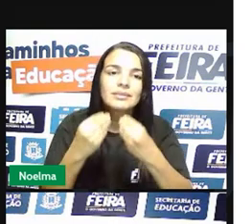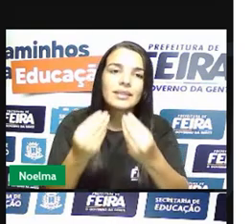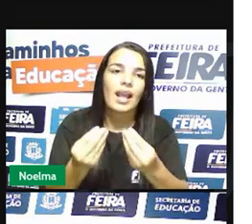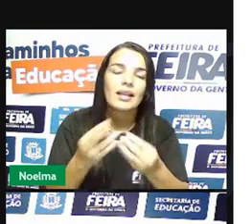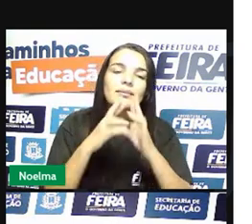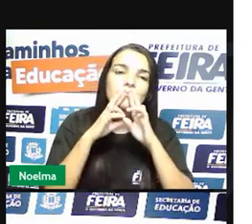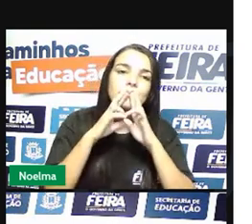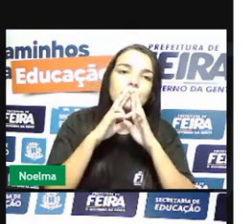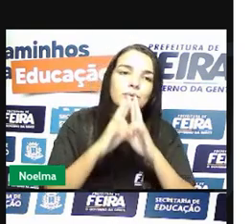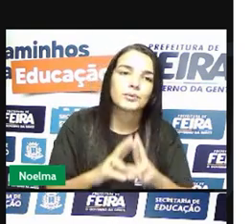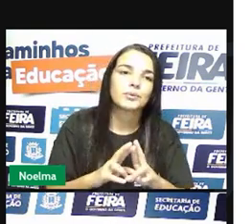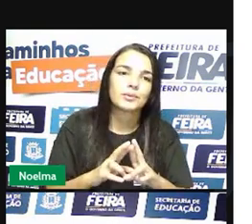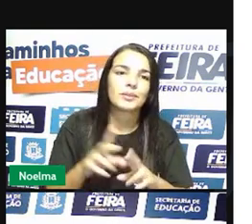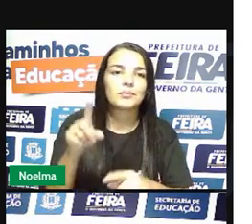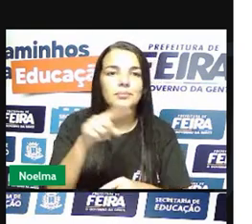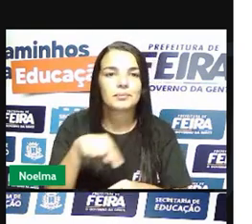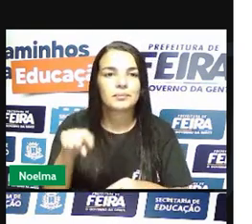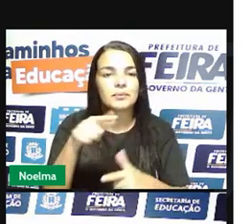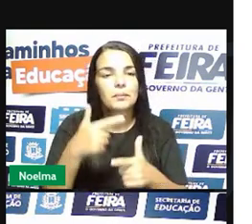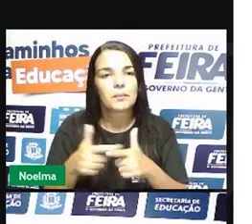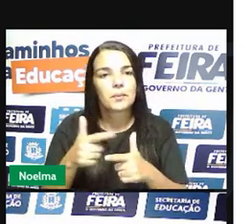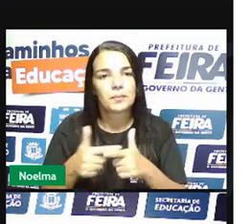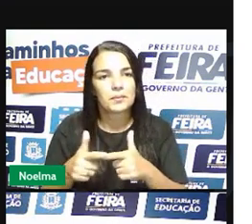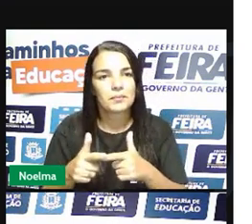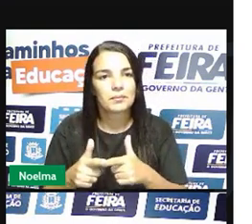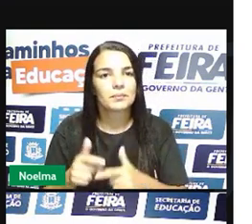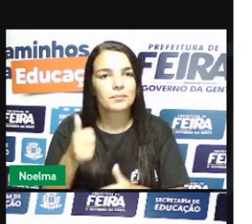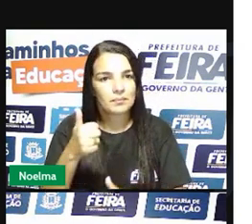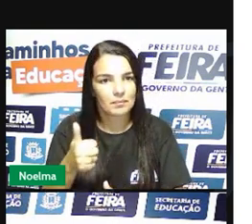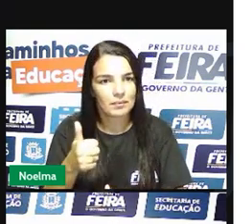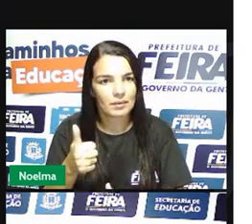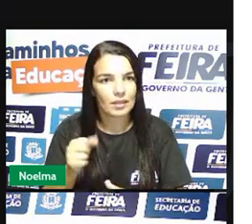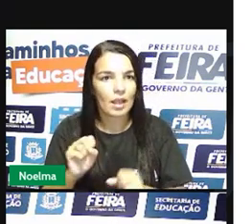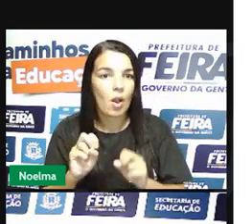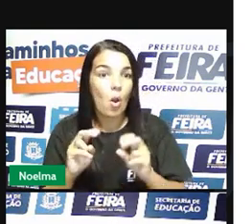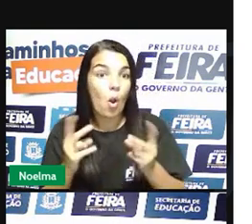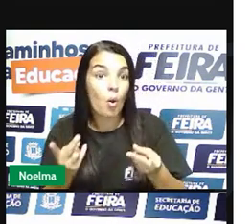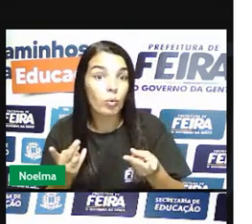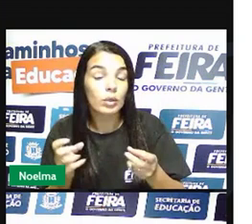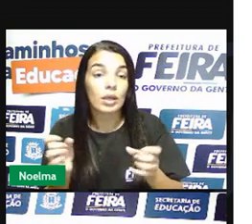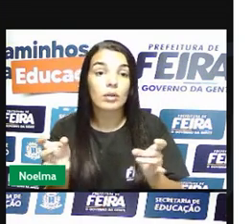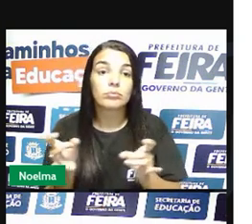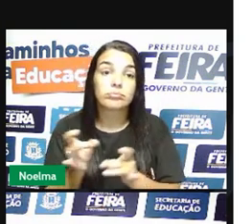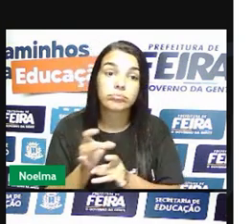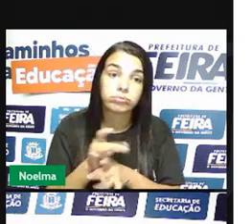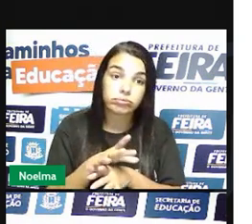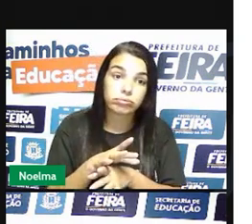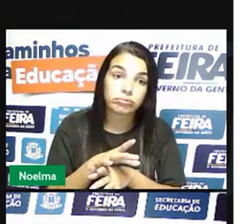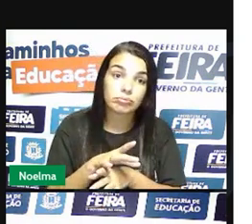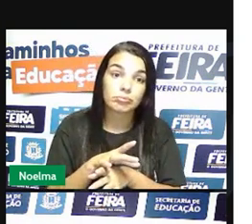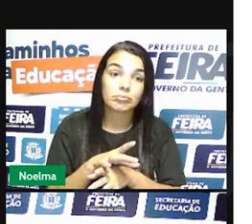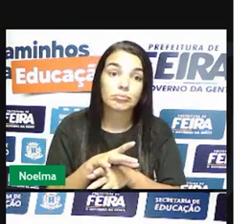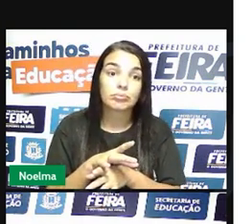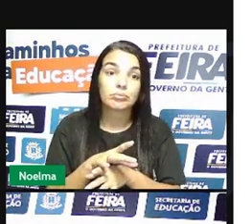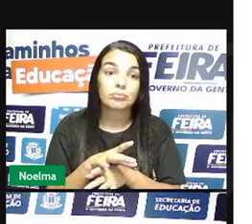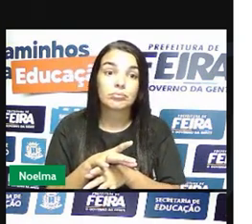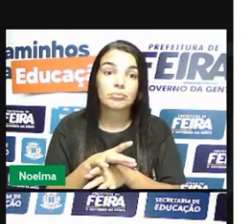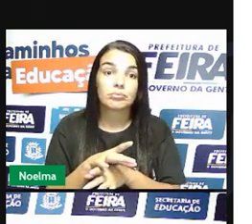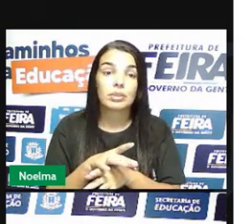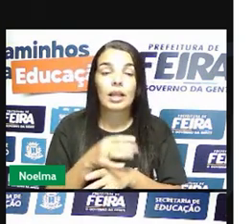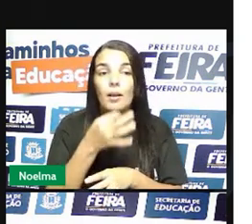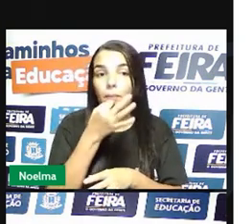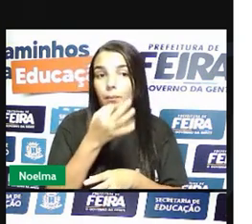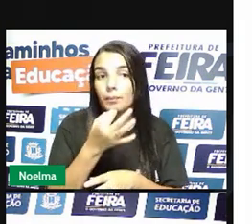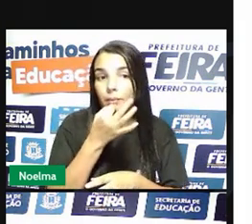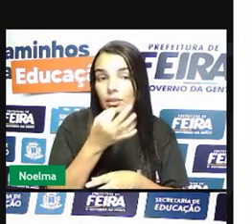uma solução para esse problema, certo? Ou a gente vai concluir sobre a partir dos